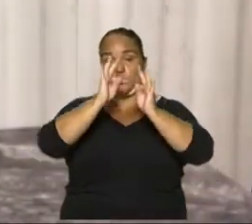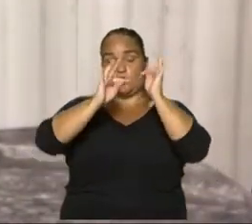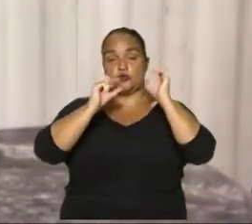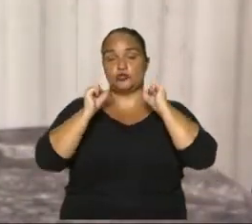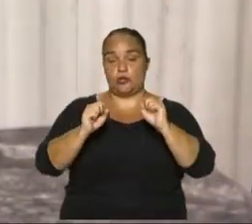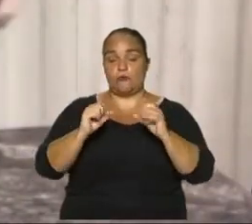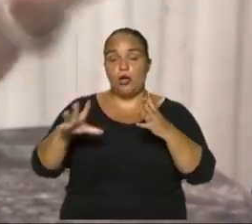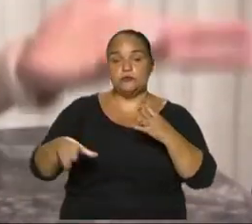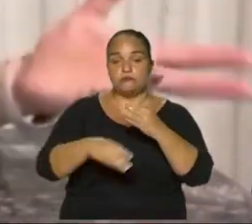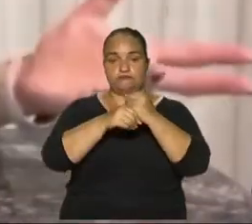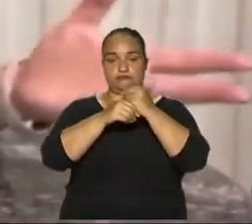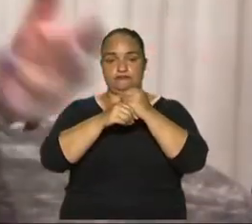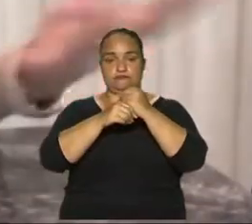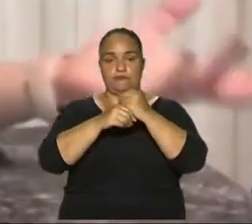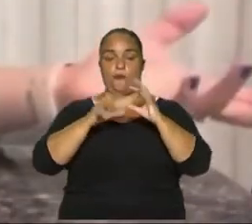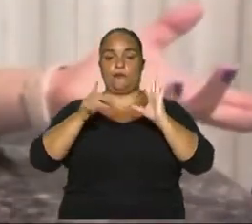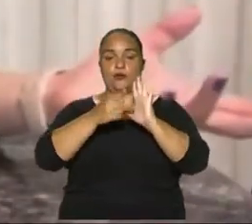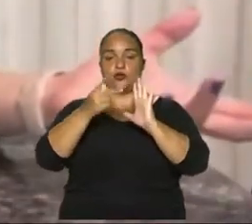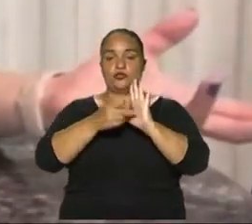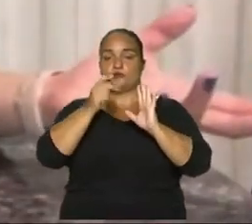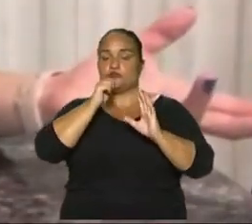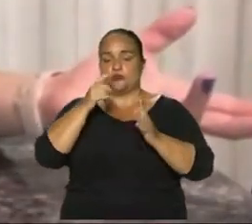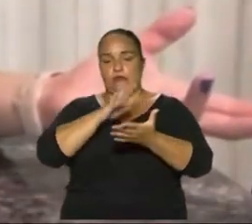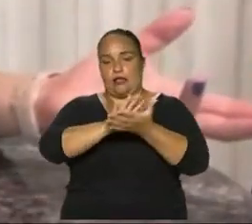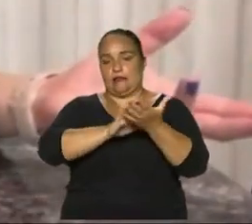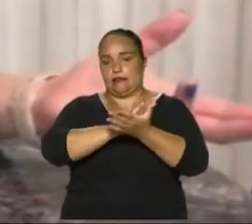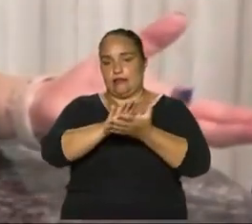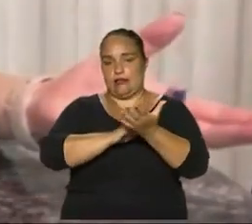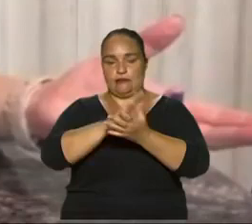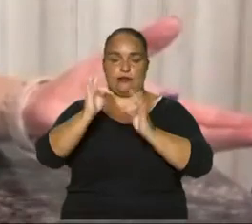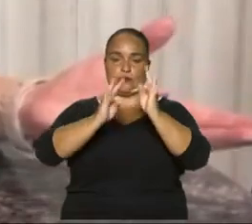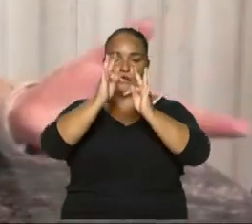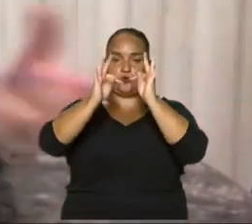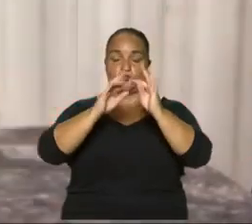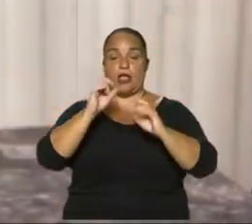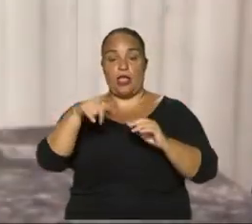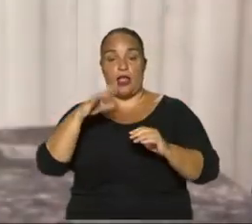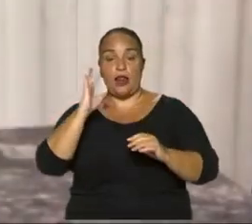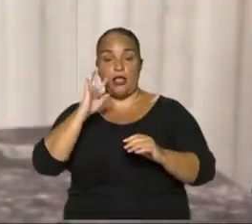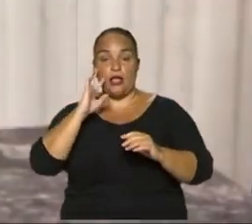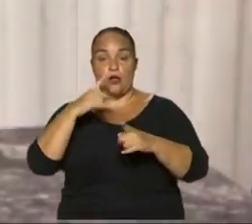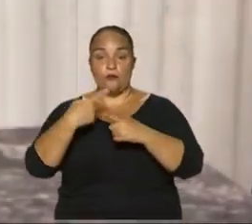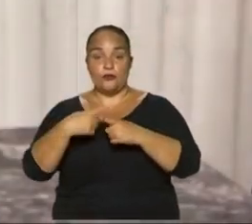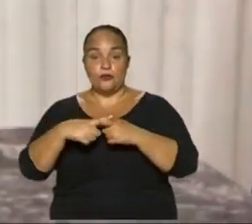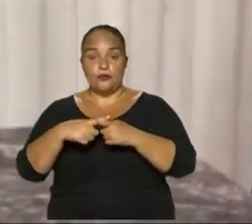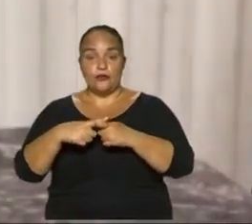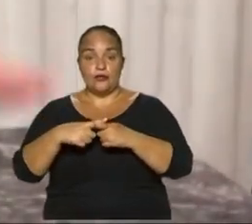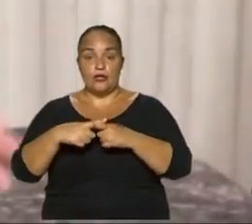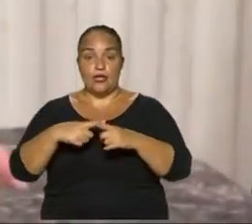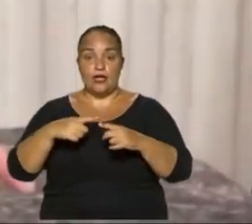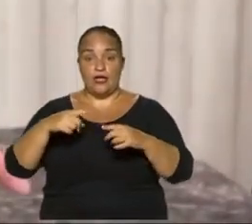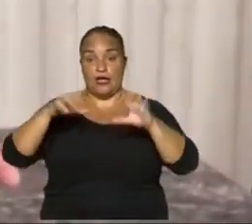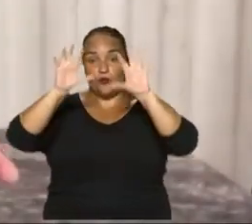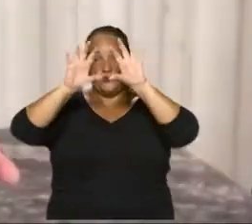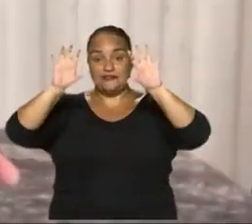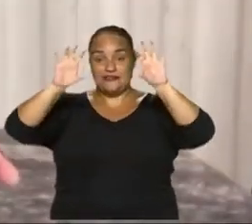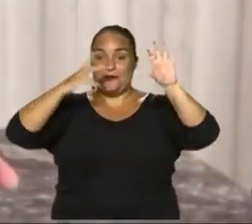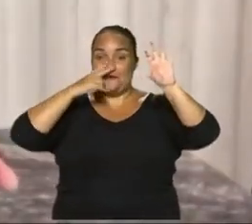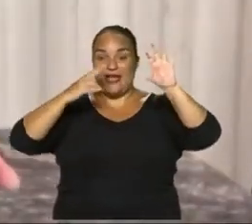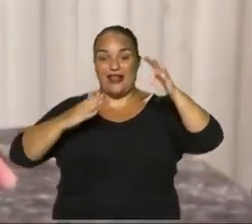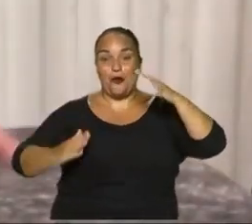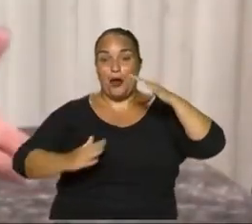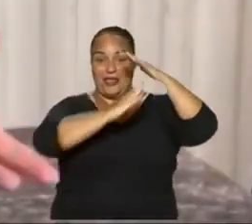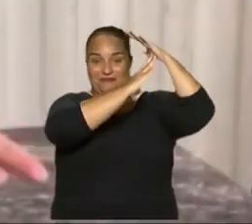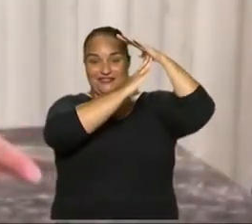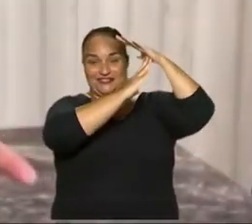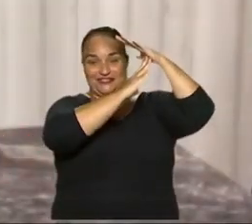ser agregada com projetos que não tem nada de tecnologia. E isso é muito legal porque o céu é o limite quando a gente fala